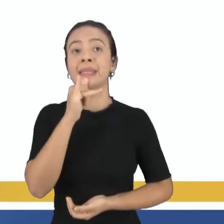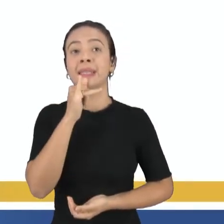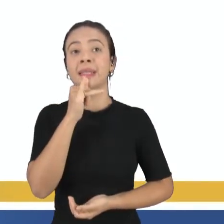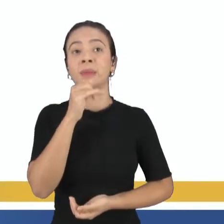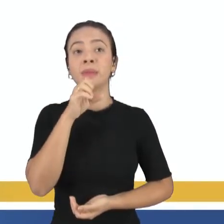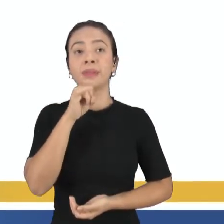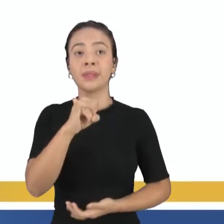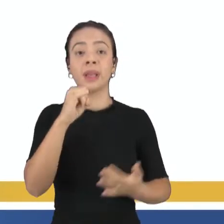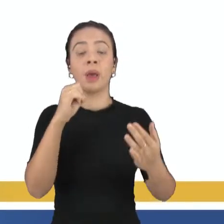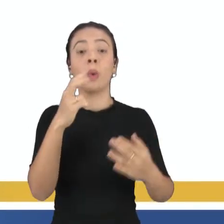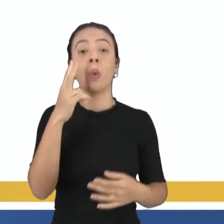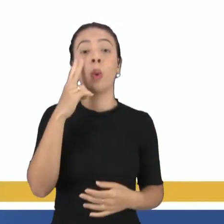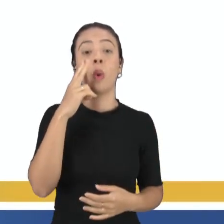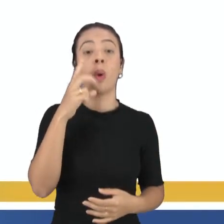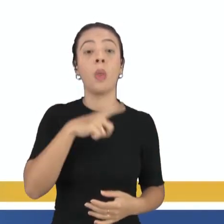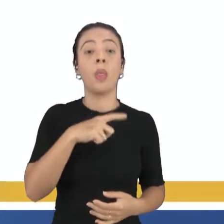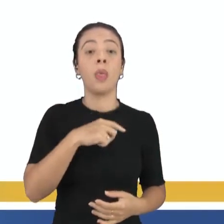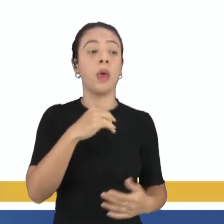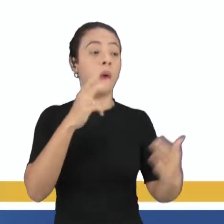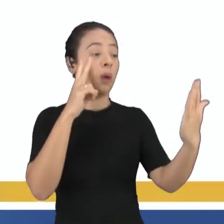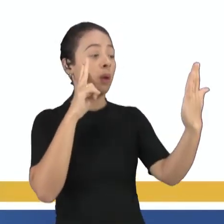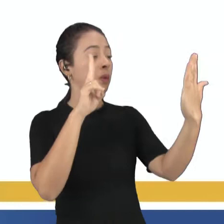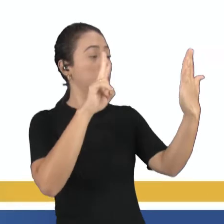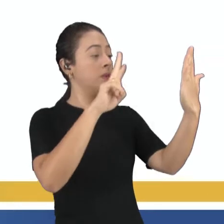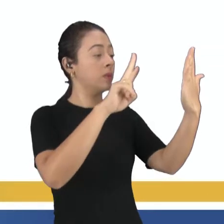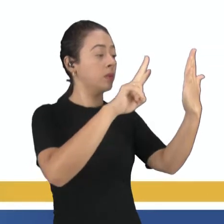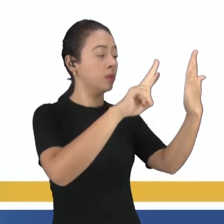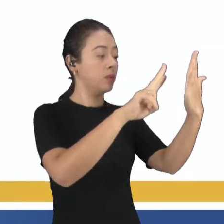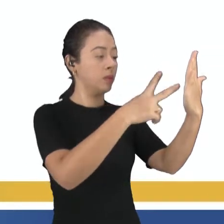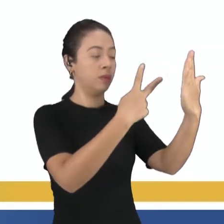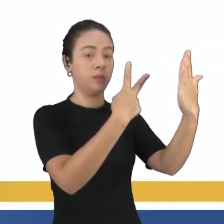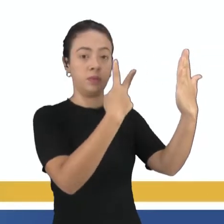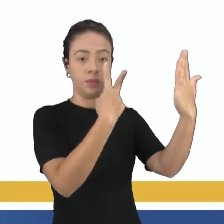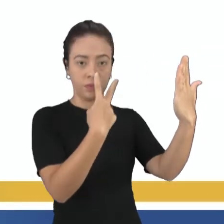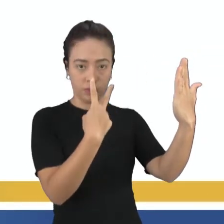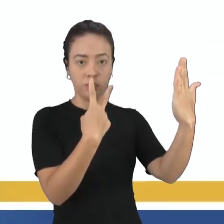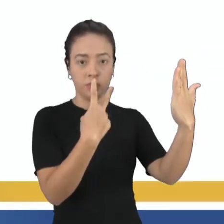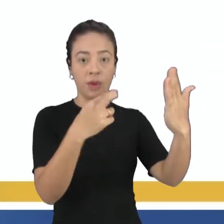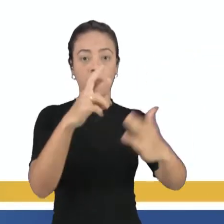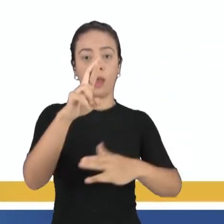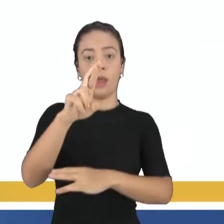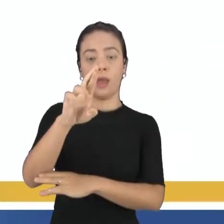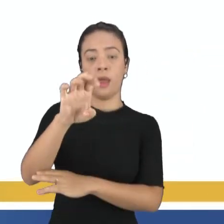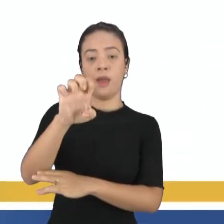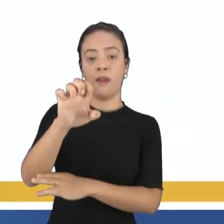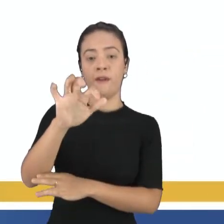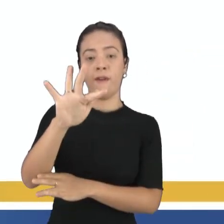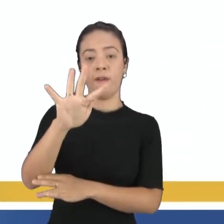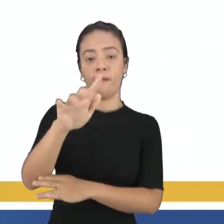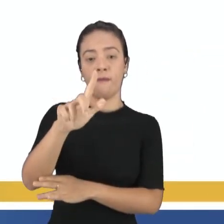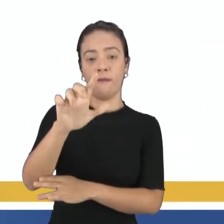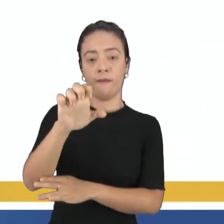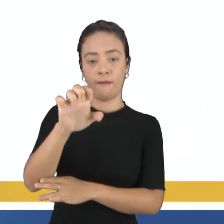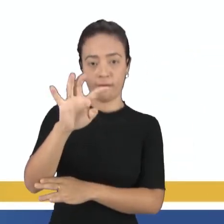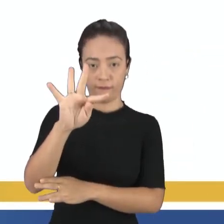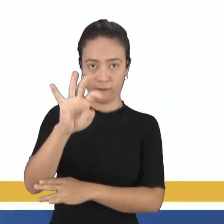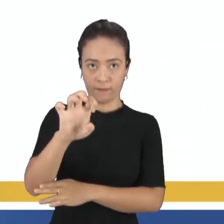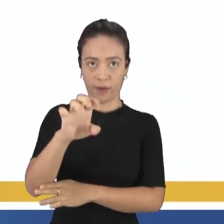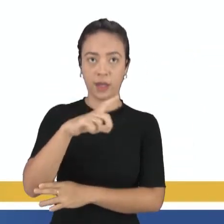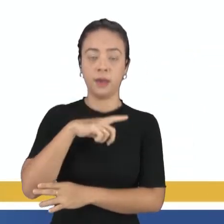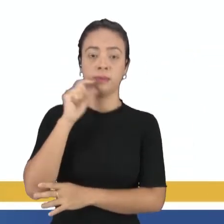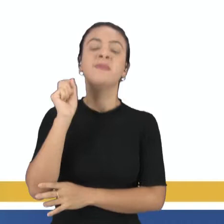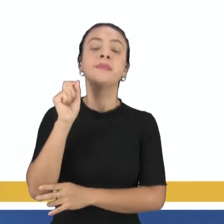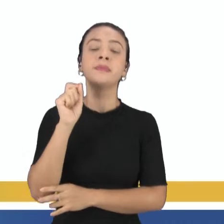espelho. Ok, ó. Quando se reflete uma forma no espelho, né, o que que acontece? Eu